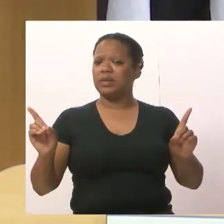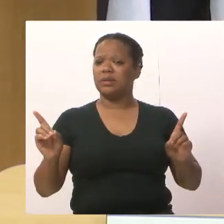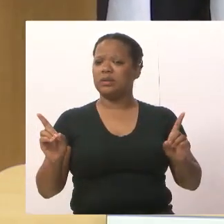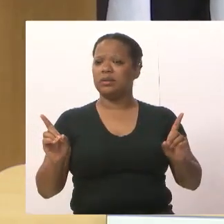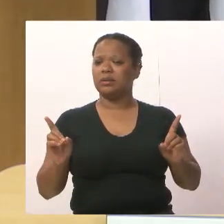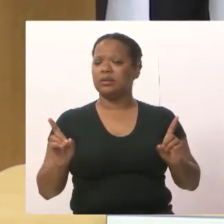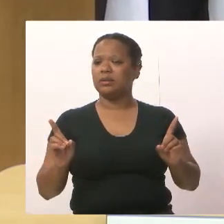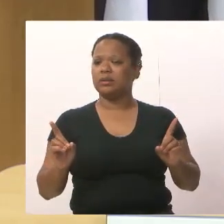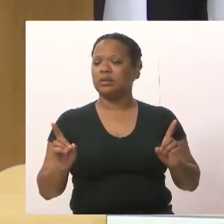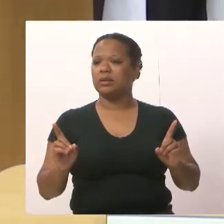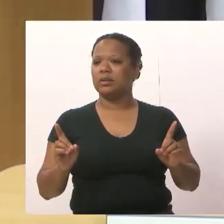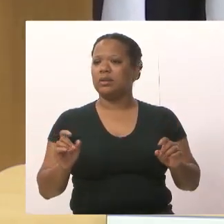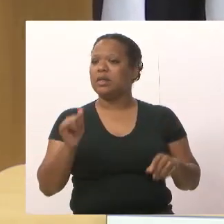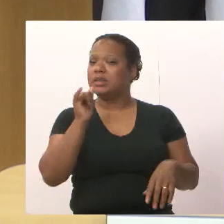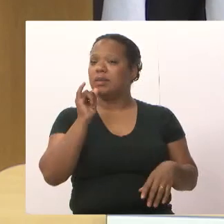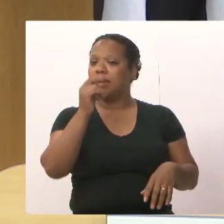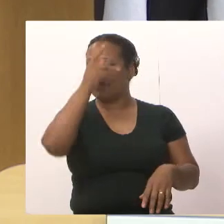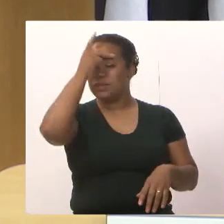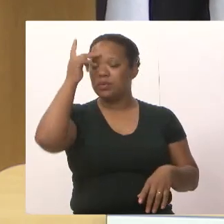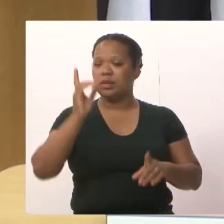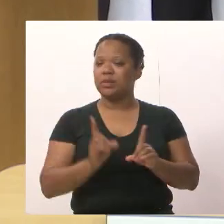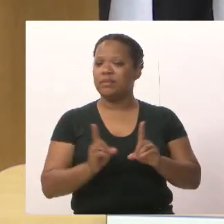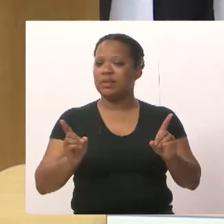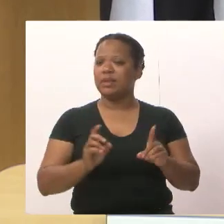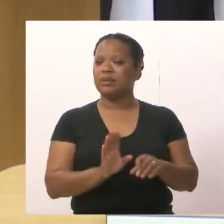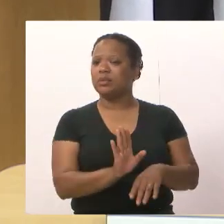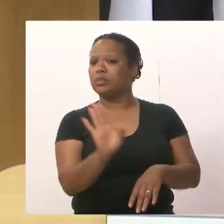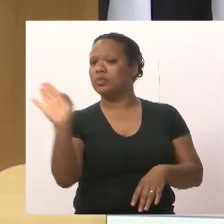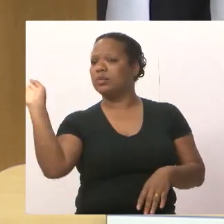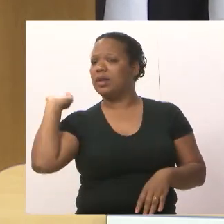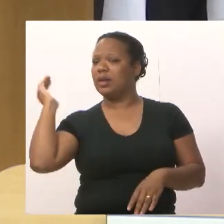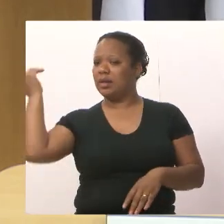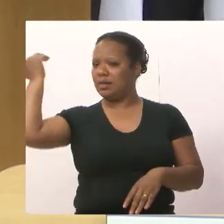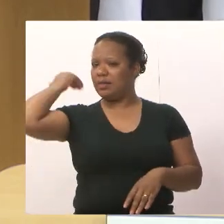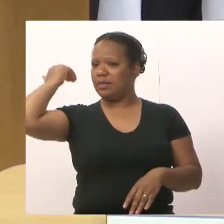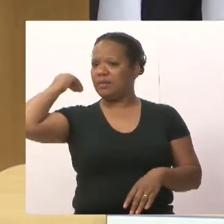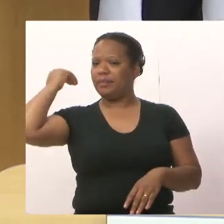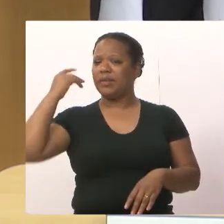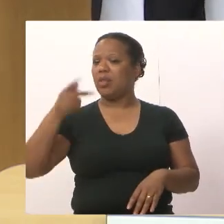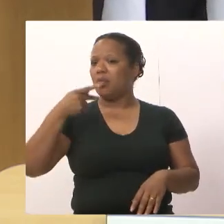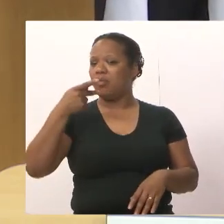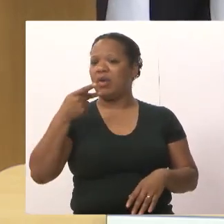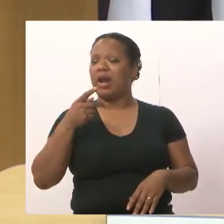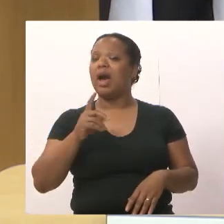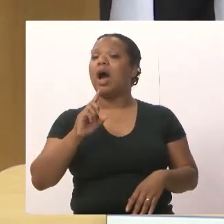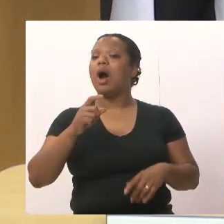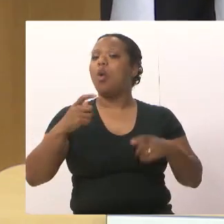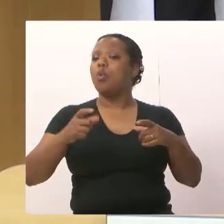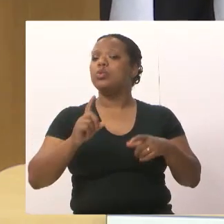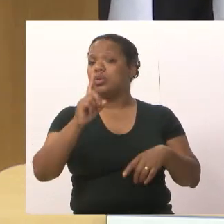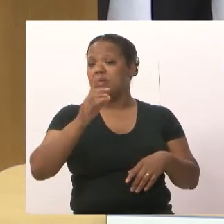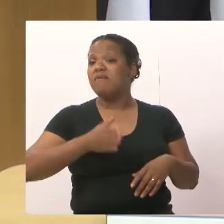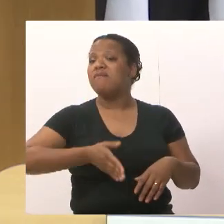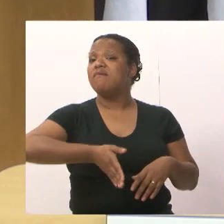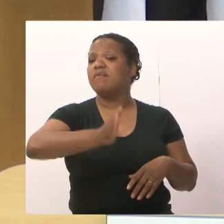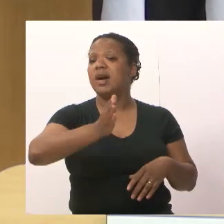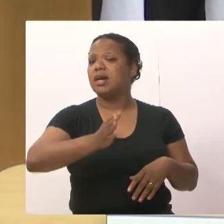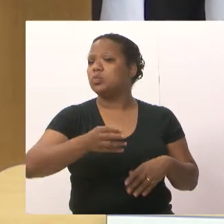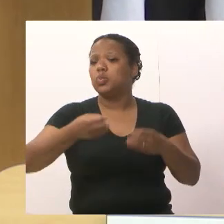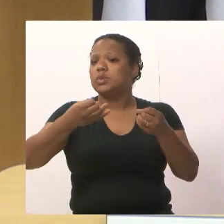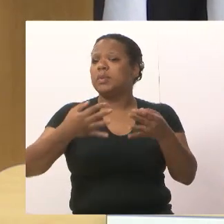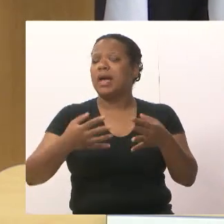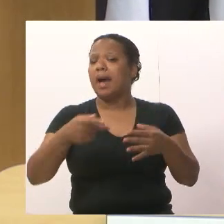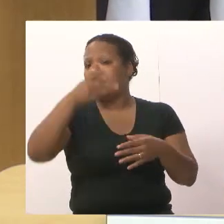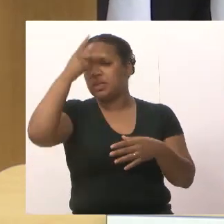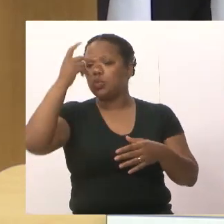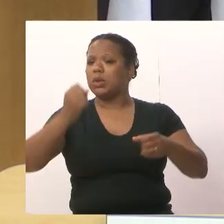não, e a pessoa com deficiência é o passageiro, se a pessoa com deficiência não falar o destino e o trajeto, quem